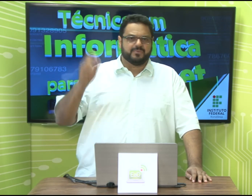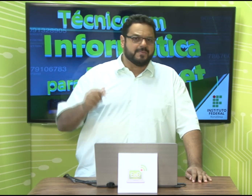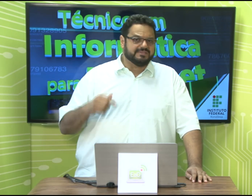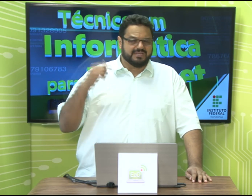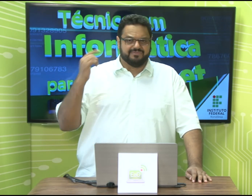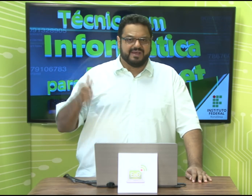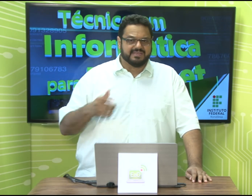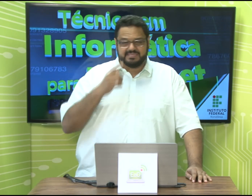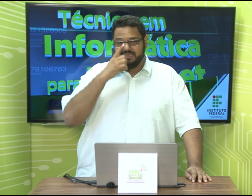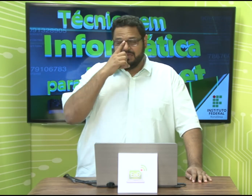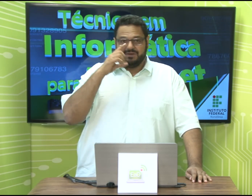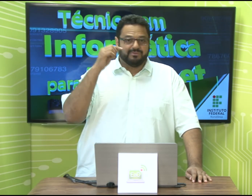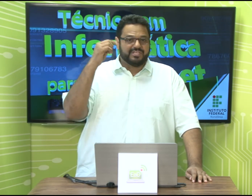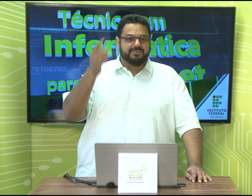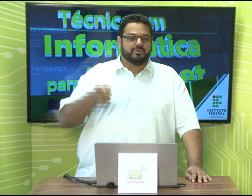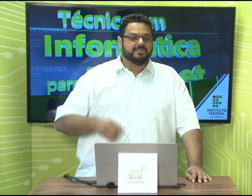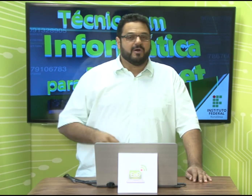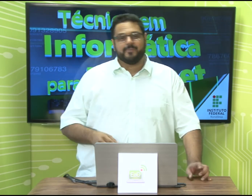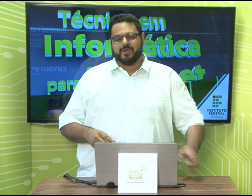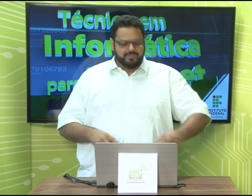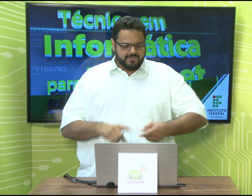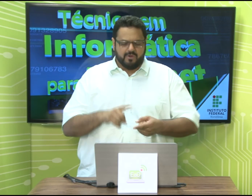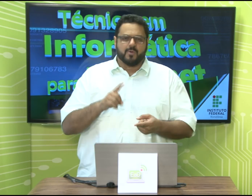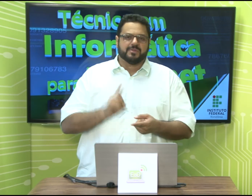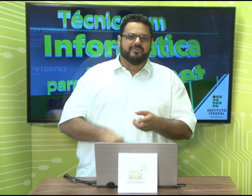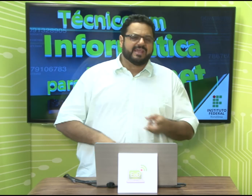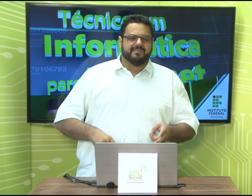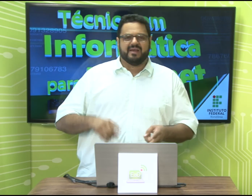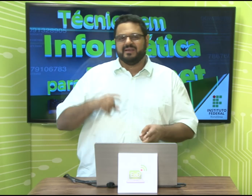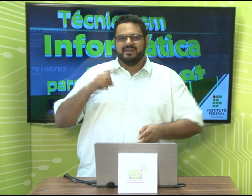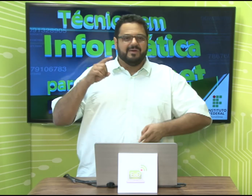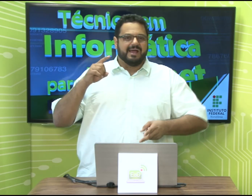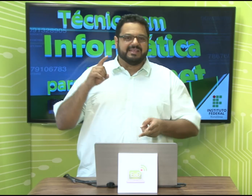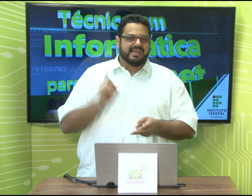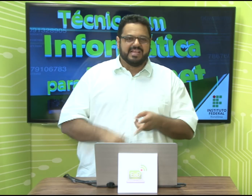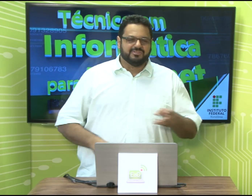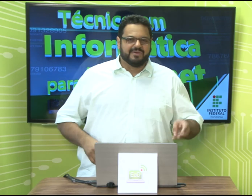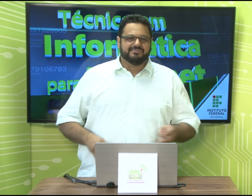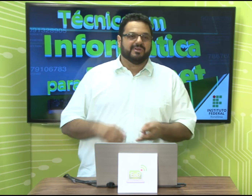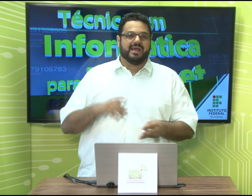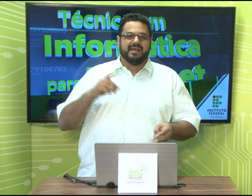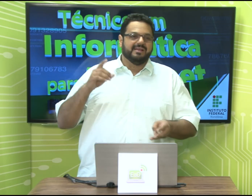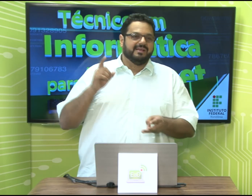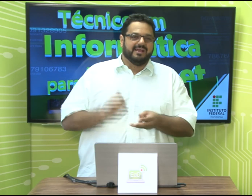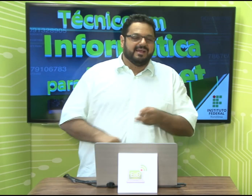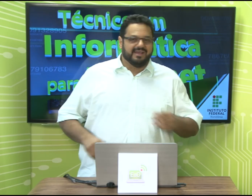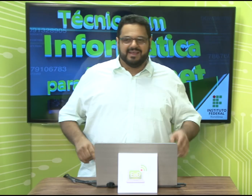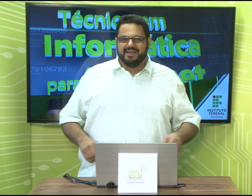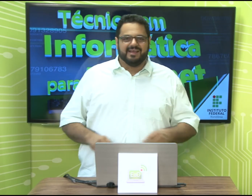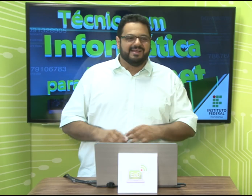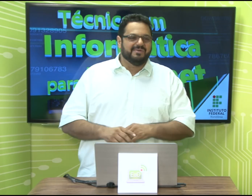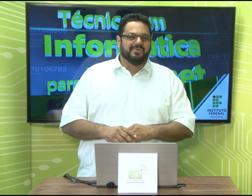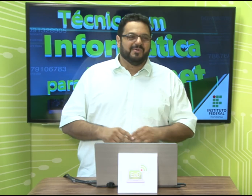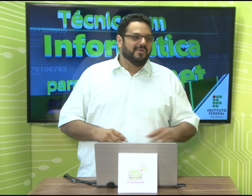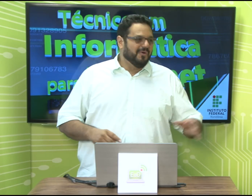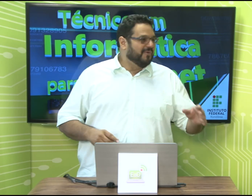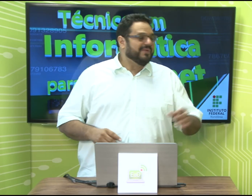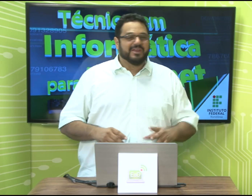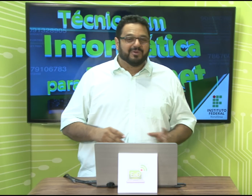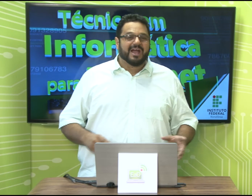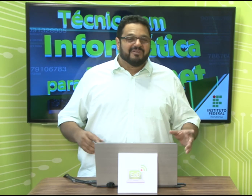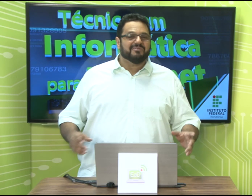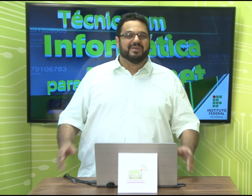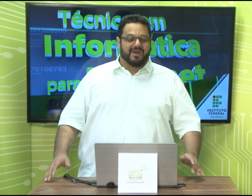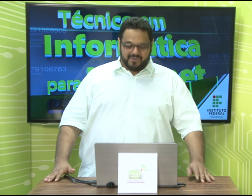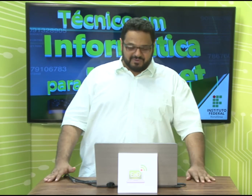tiver disponibilizado, faça, não deixe para a última hora, porque a última hora o computador vai queimar, a internet não vai funcionar, o